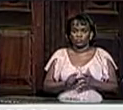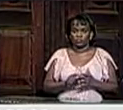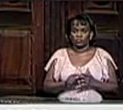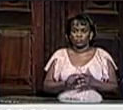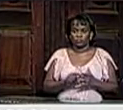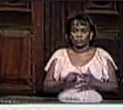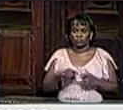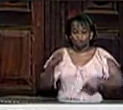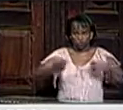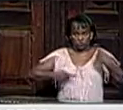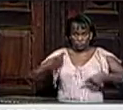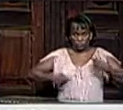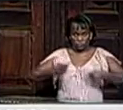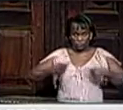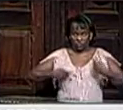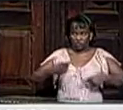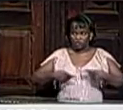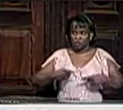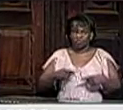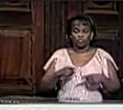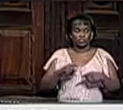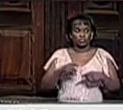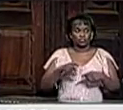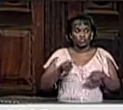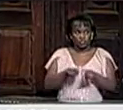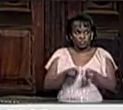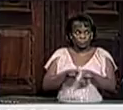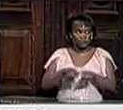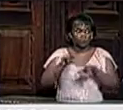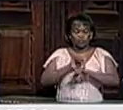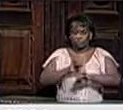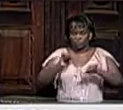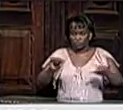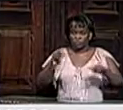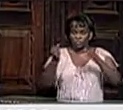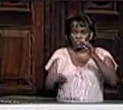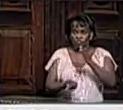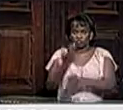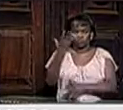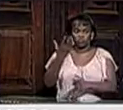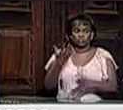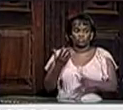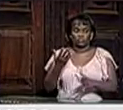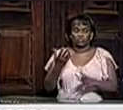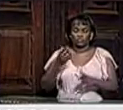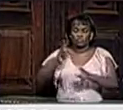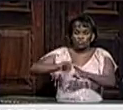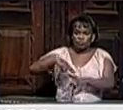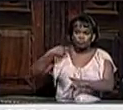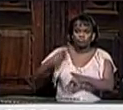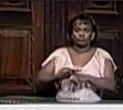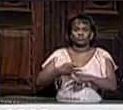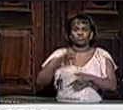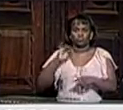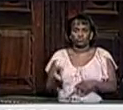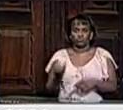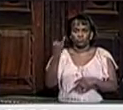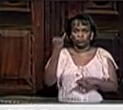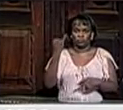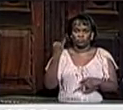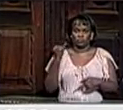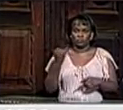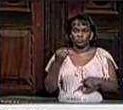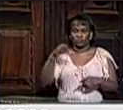essa política, ainda anunciar a criação de uma sobrealíquota